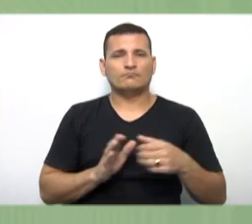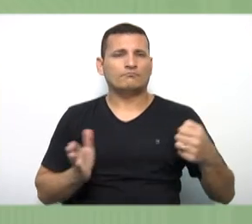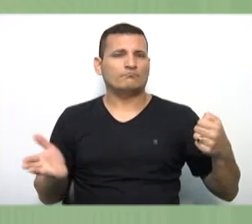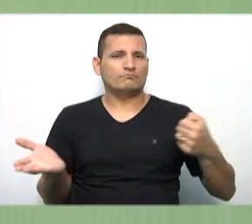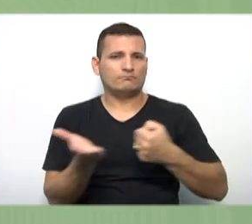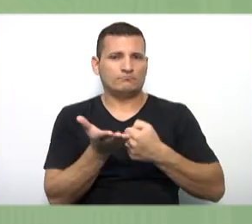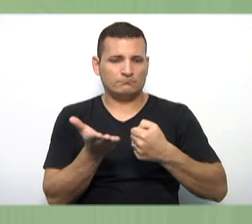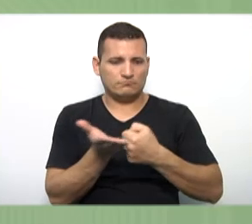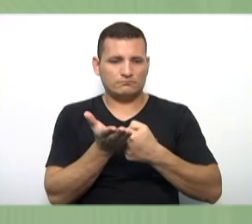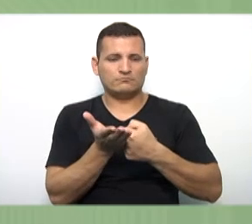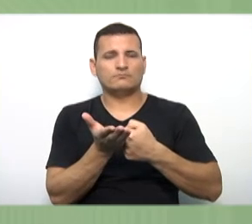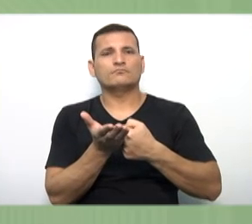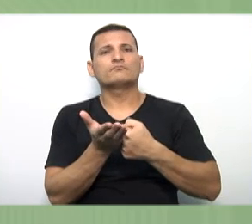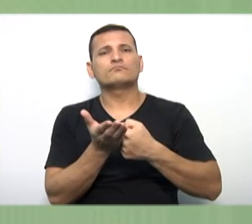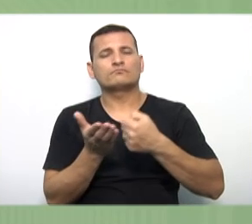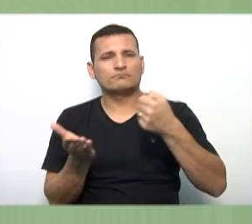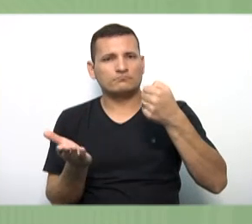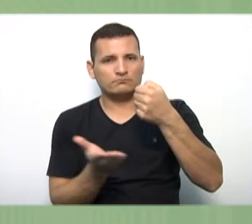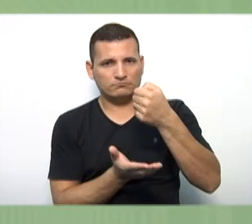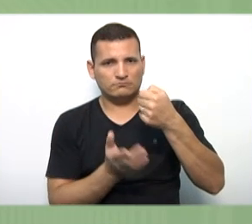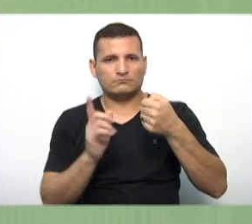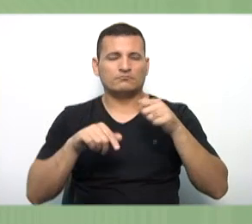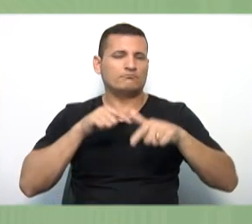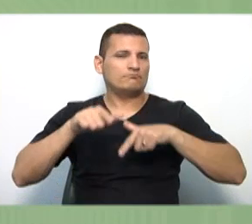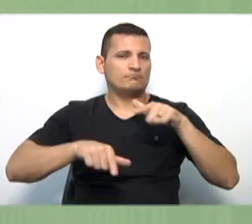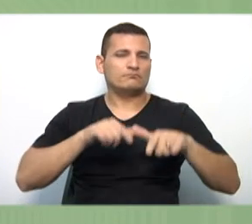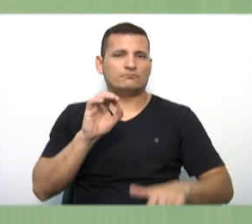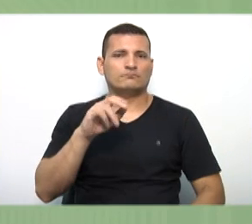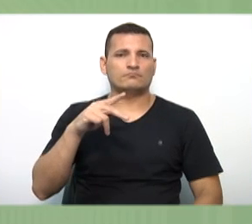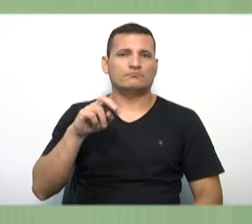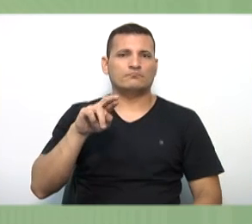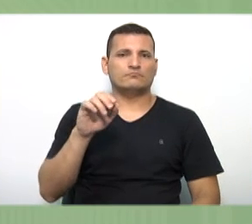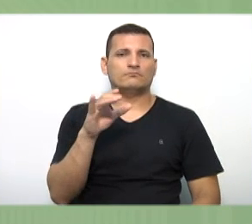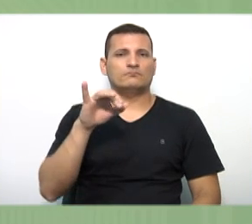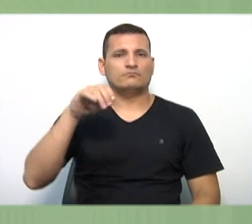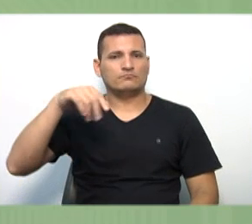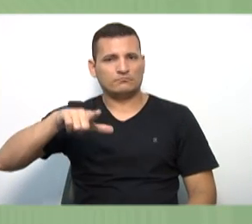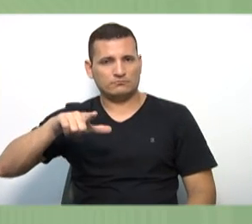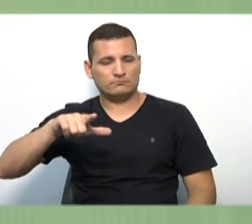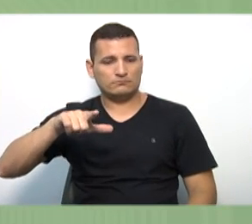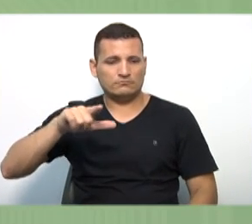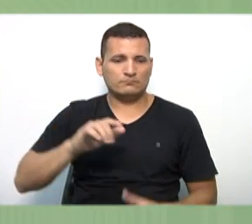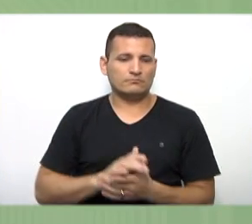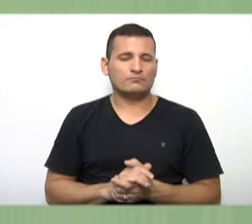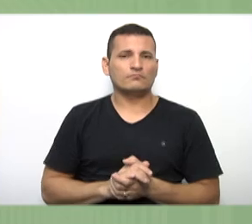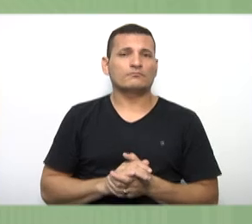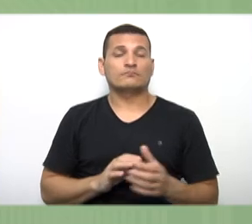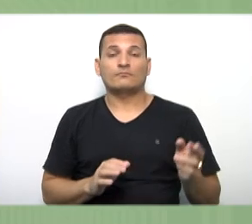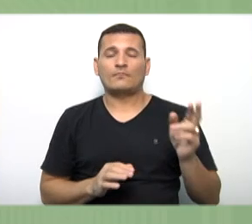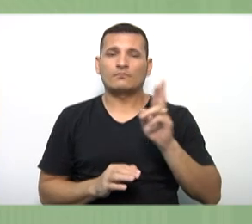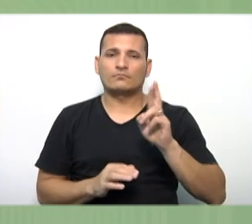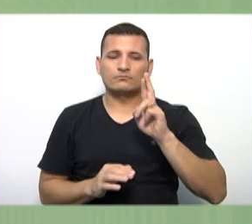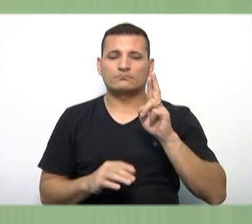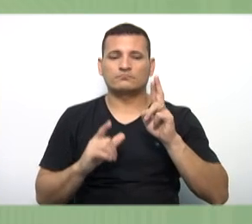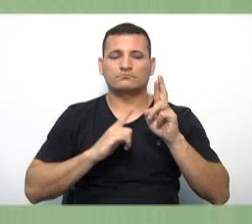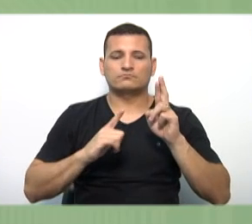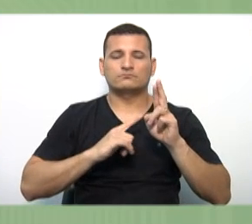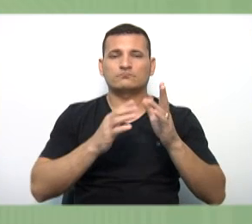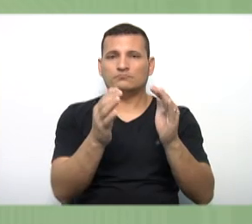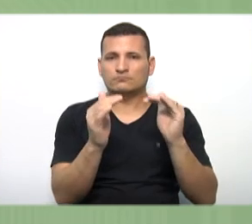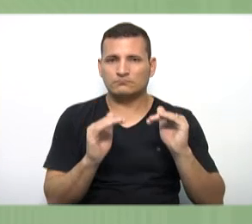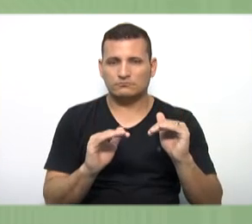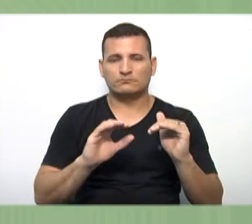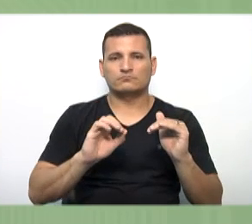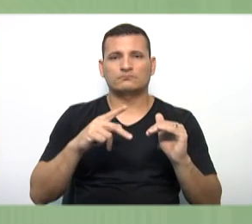o tático, e o nível operacional, que é aquele que está dentro do operacional. Então, quem está no nível operacional, a maior parte